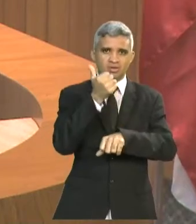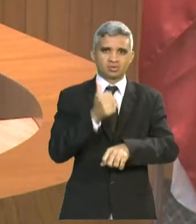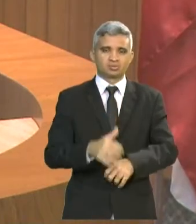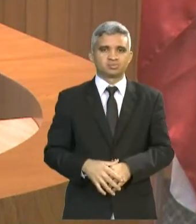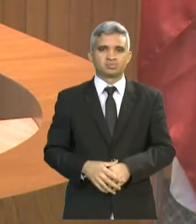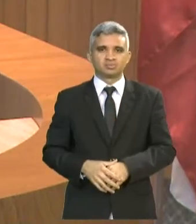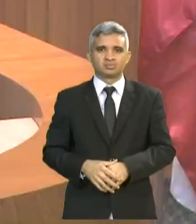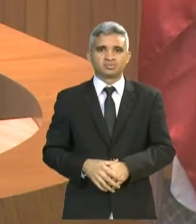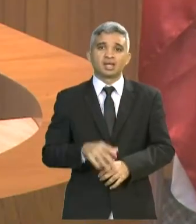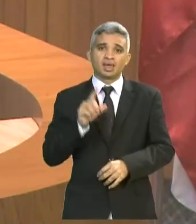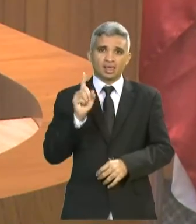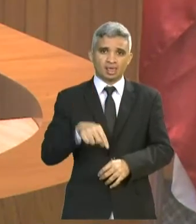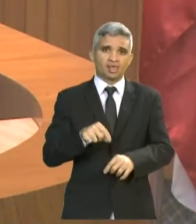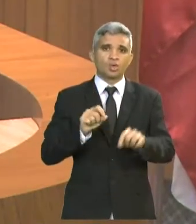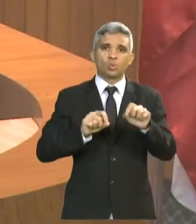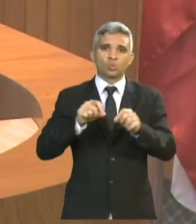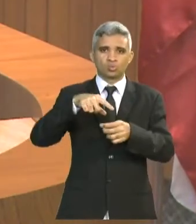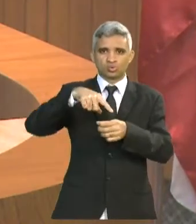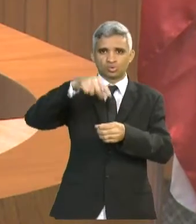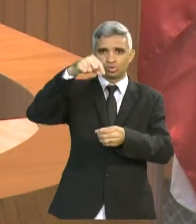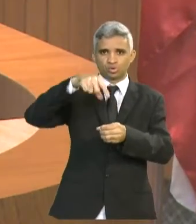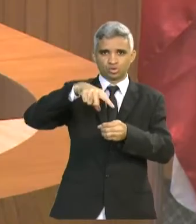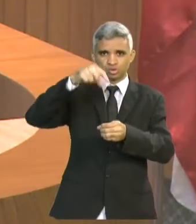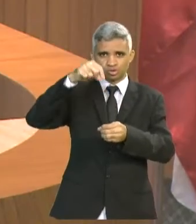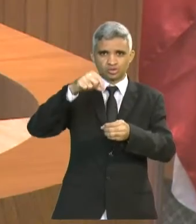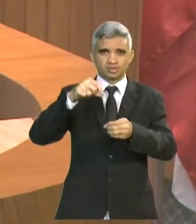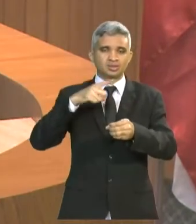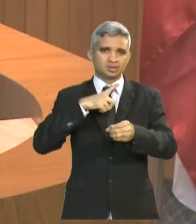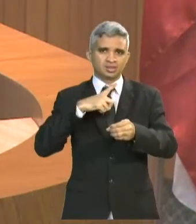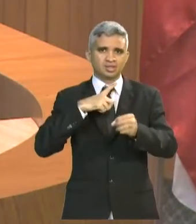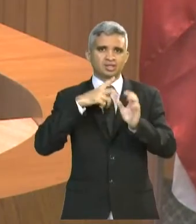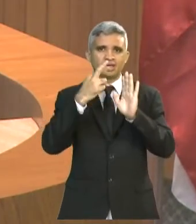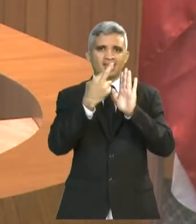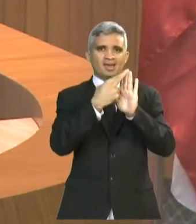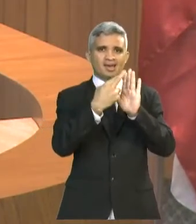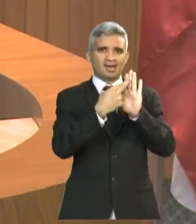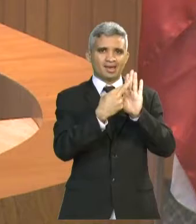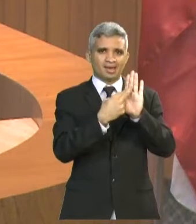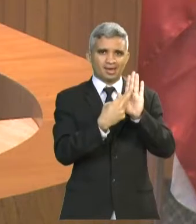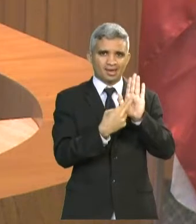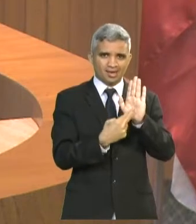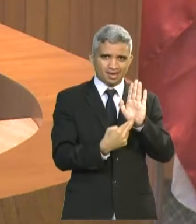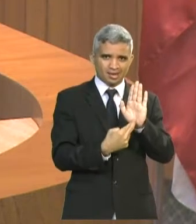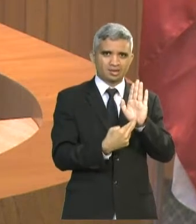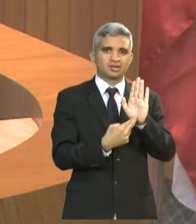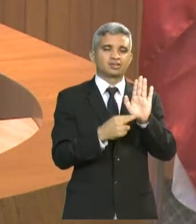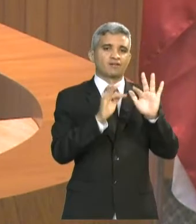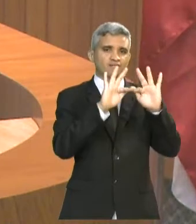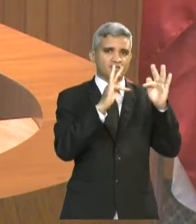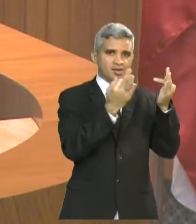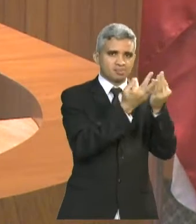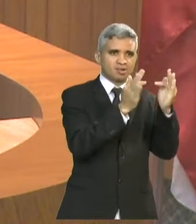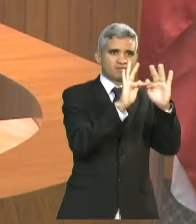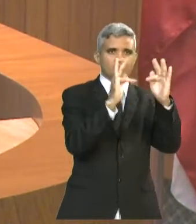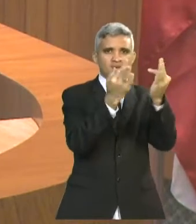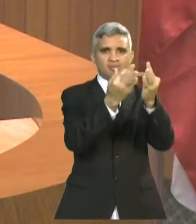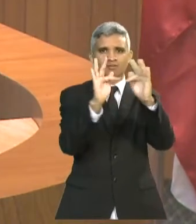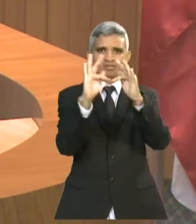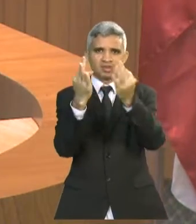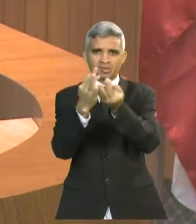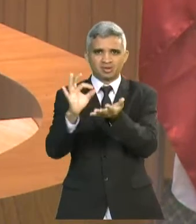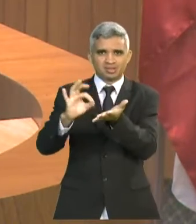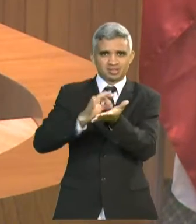feito sorteios dentre aquelas famílias que se enquadram dos critérios do programa para compra